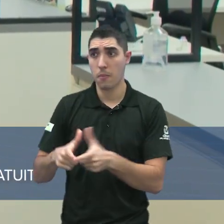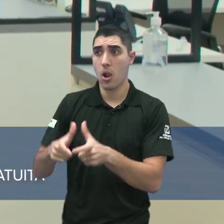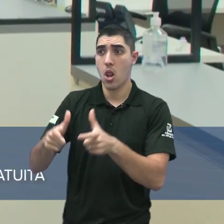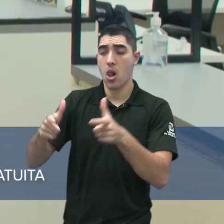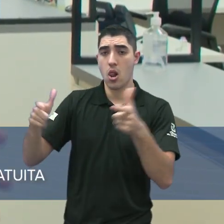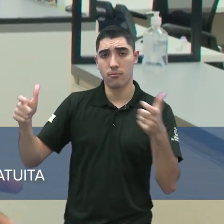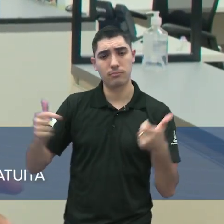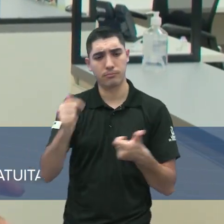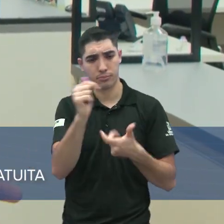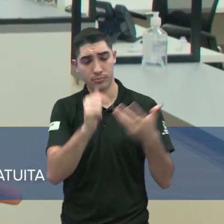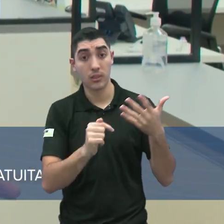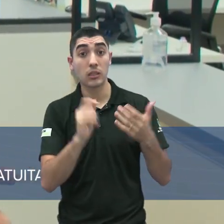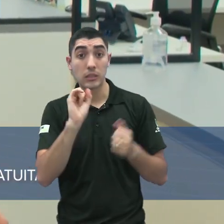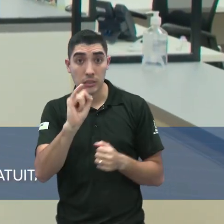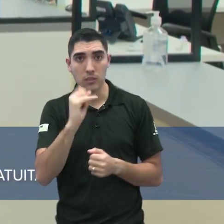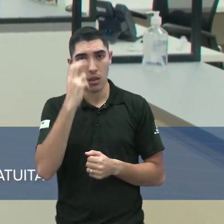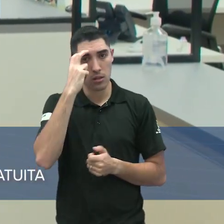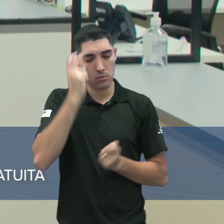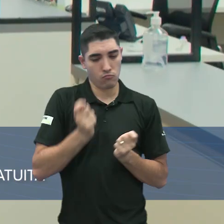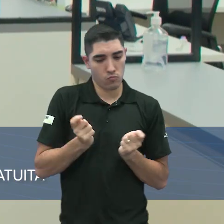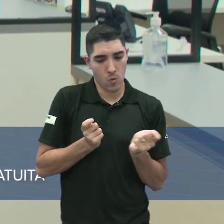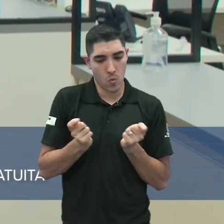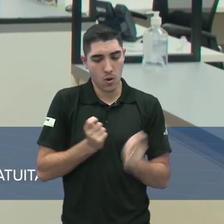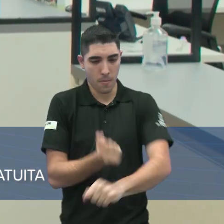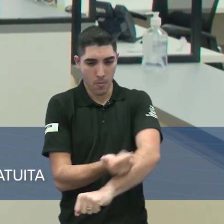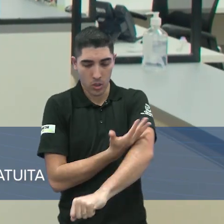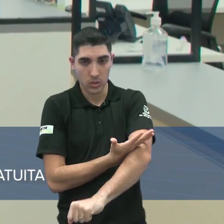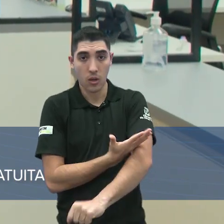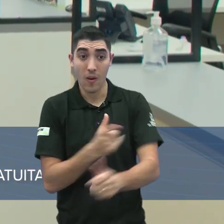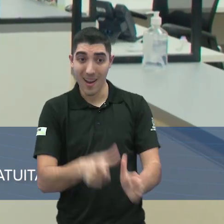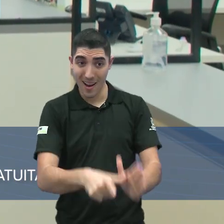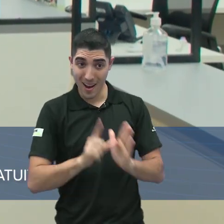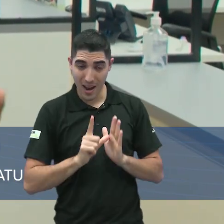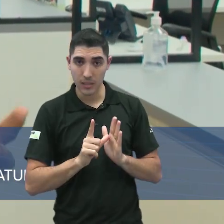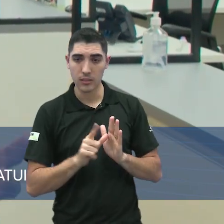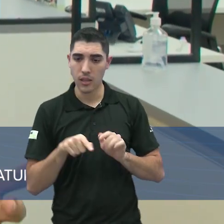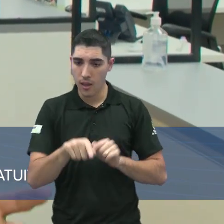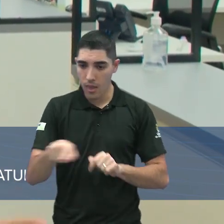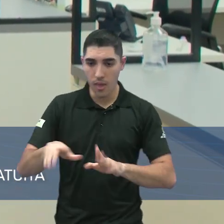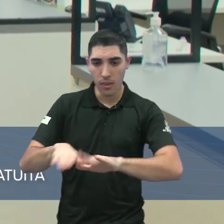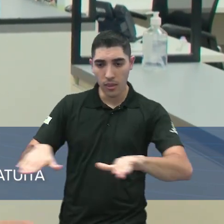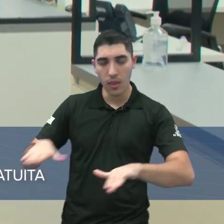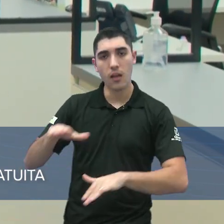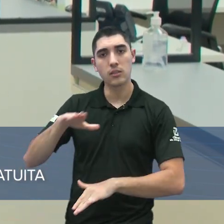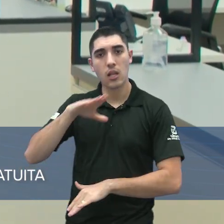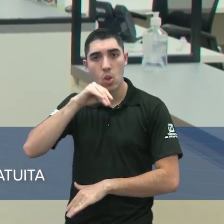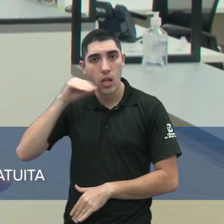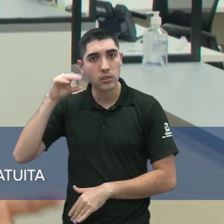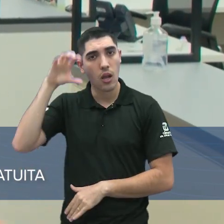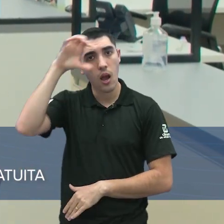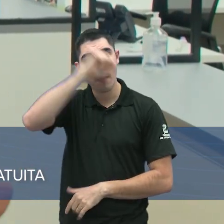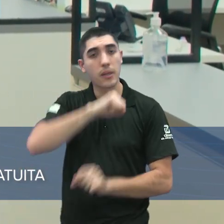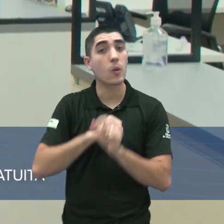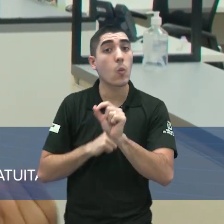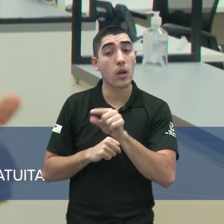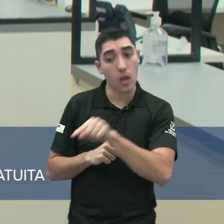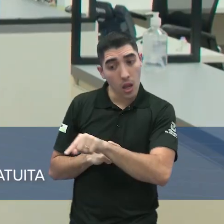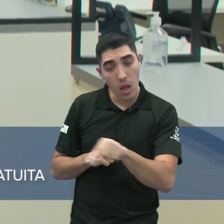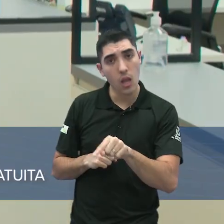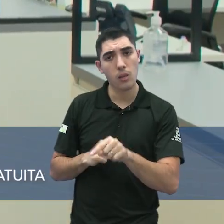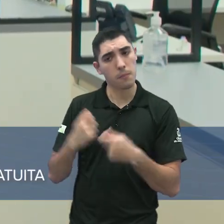depressão. Então, trabalhar a inteligência emocional desde cedo com as crianças é mostrar para essas crianças e jovens a importância de